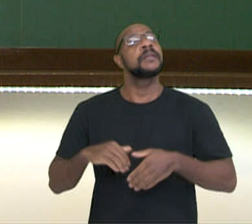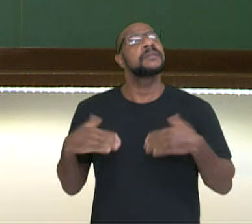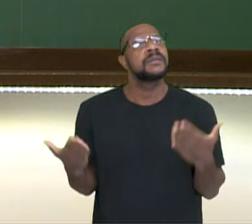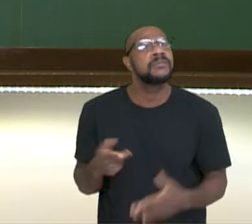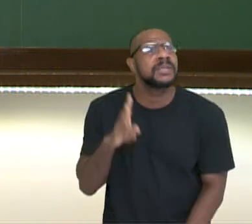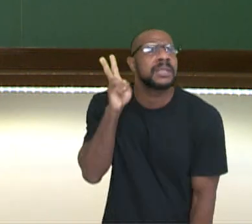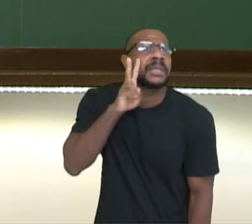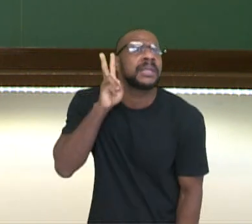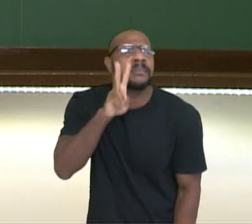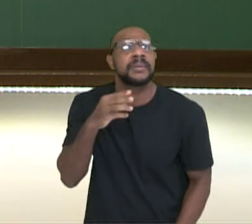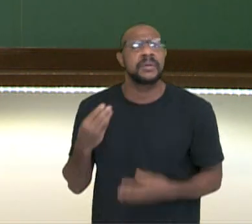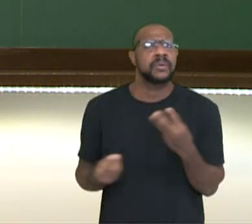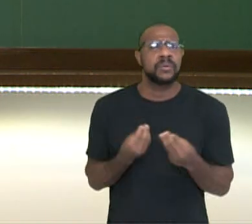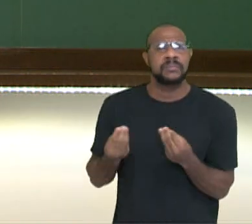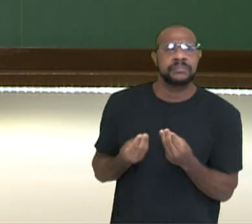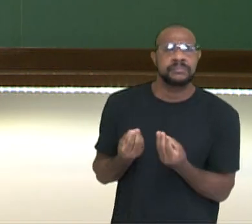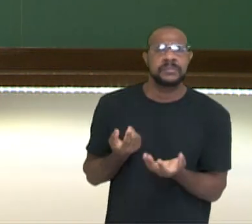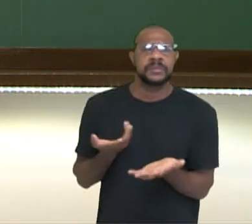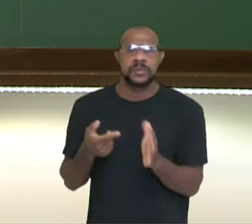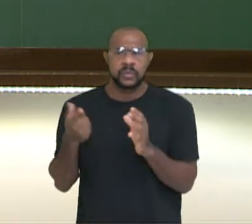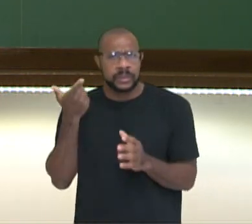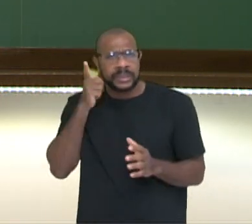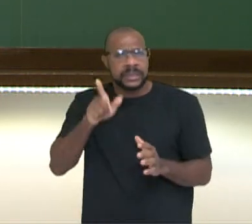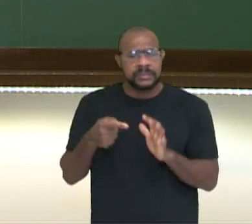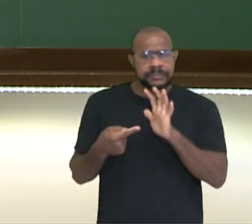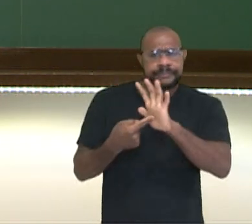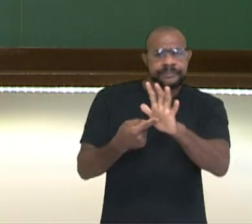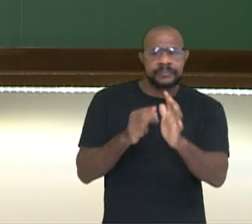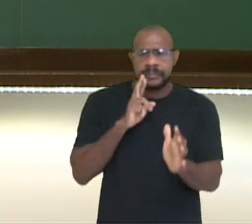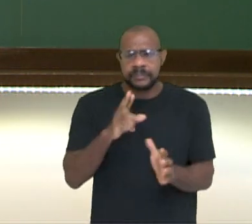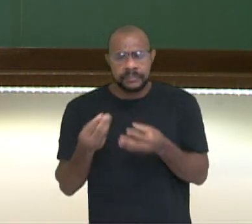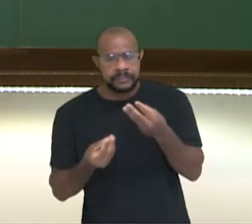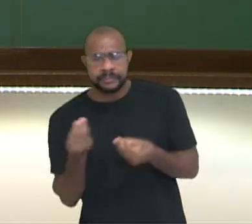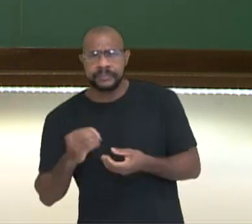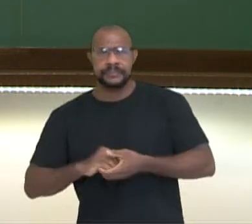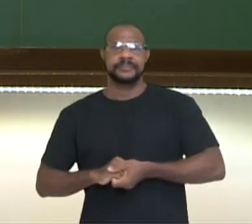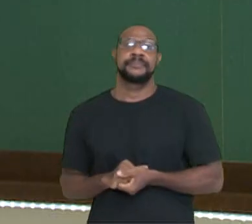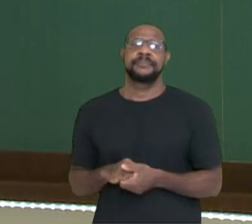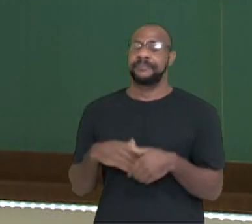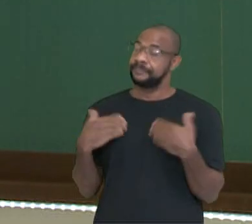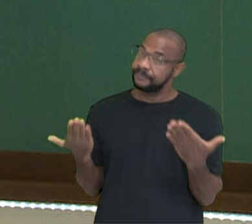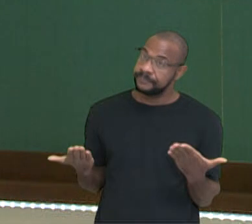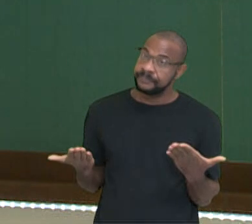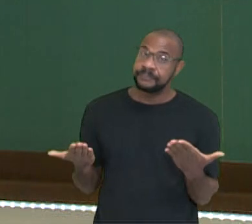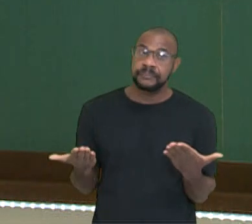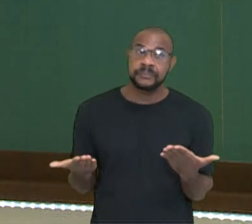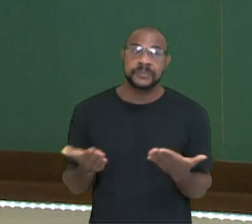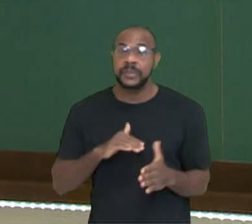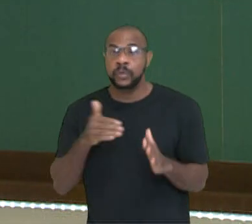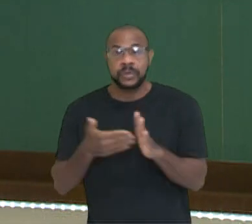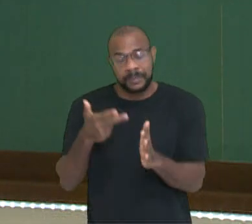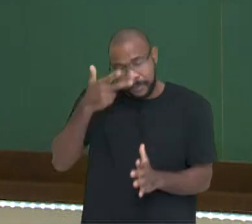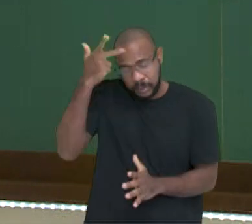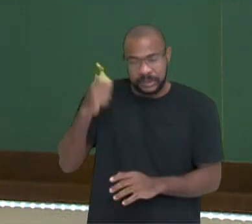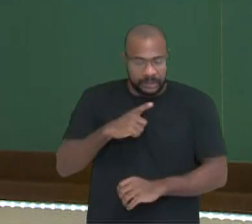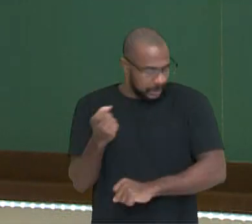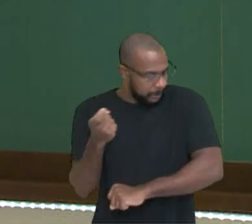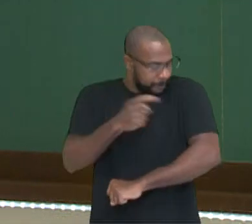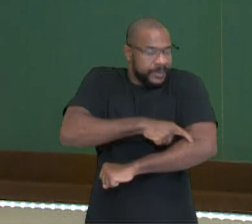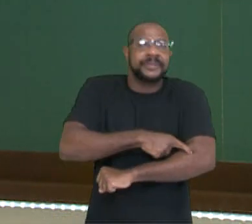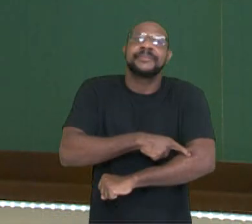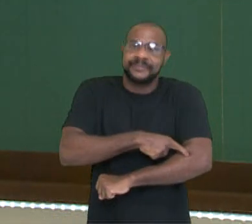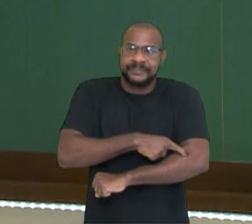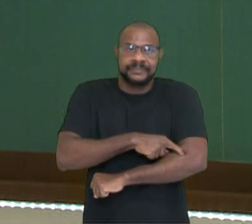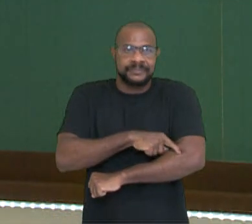Será que você lembrou? Será que você conseguiu identificar a resposta correta? Vamos lá ver. Gente, nem toda pessoa que é picada pelo Aedes aegypti,